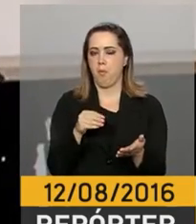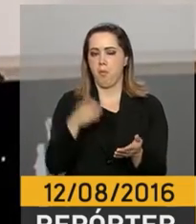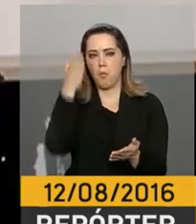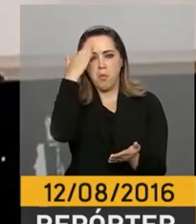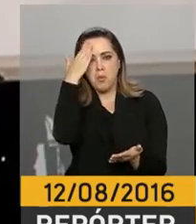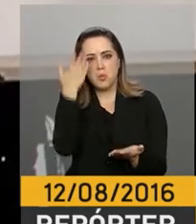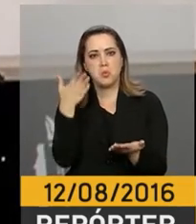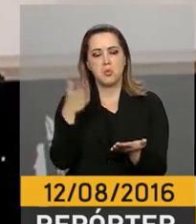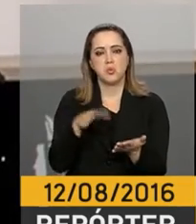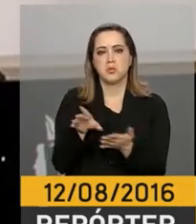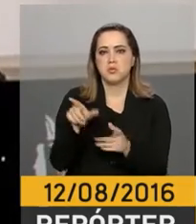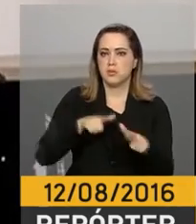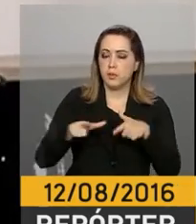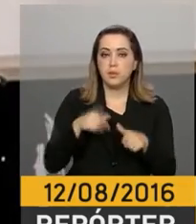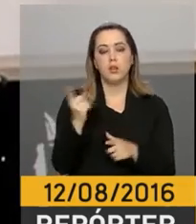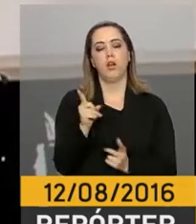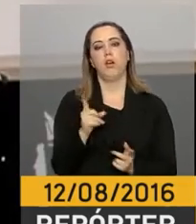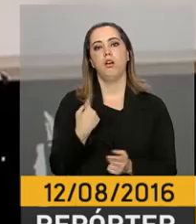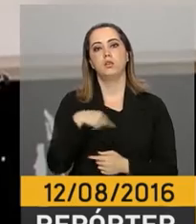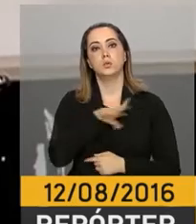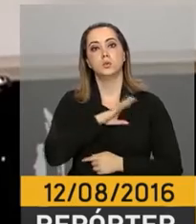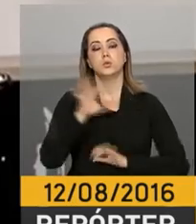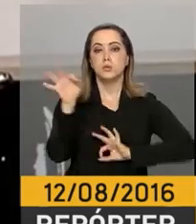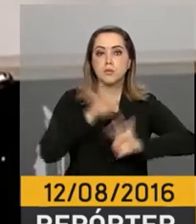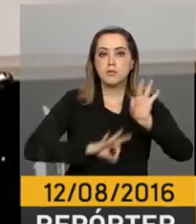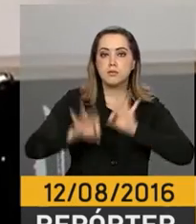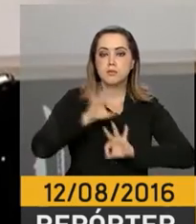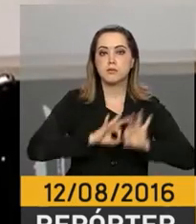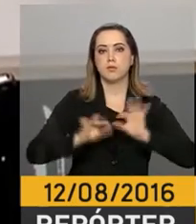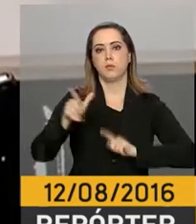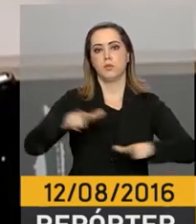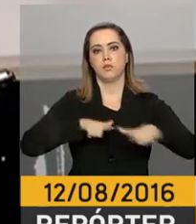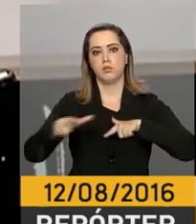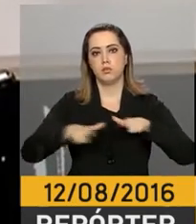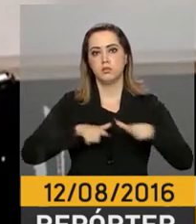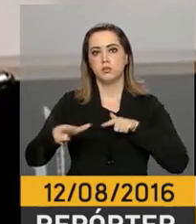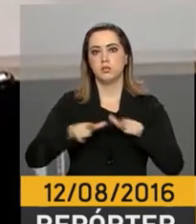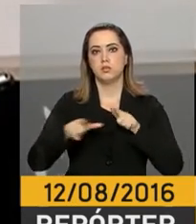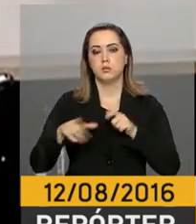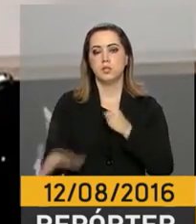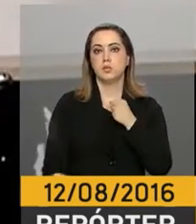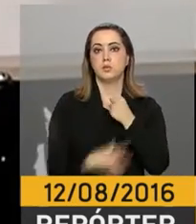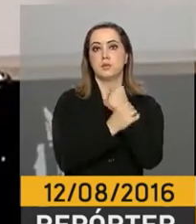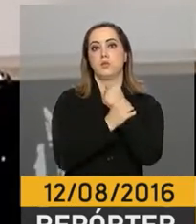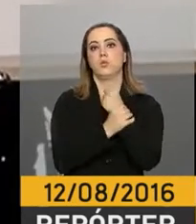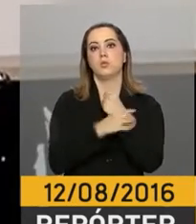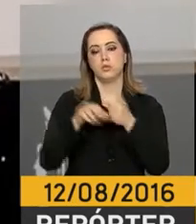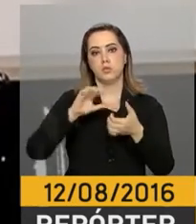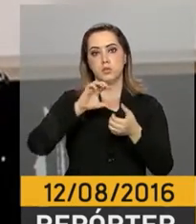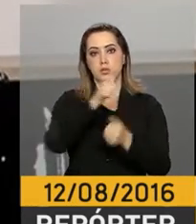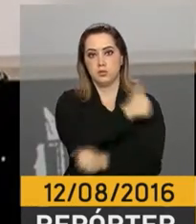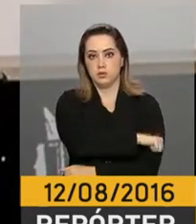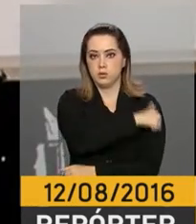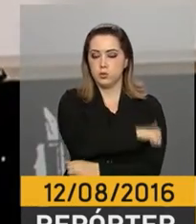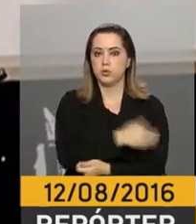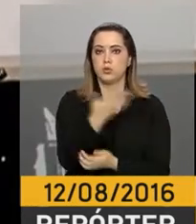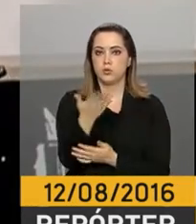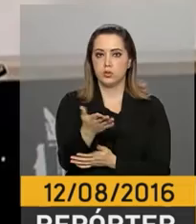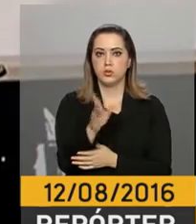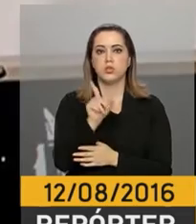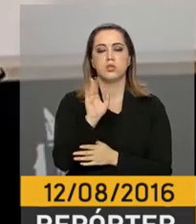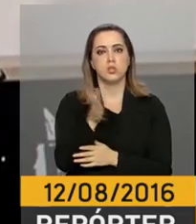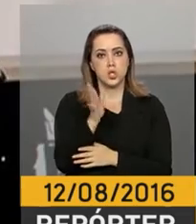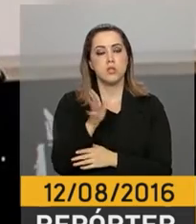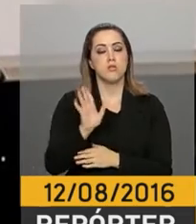o melhor que nós podemos para as circunstâncias do Rio de Janeiro. Posso lhes garantir que o Rio de Janeiro está muito mais seguro do que está nas suas